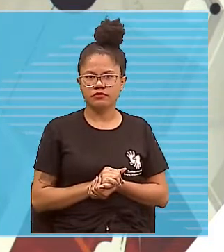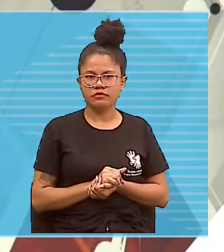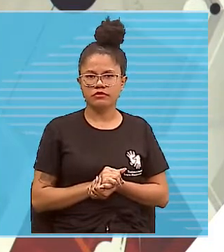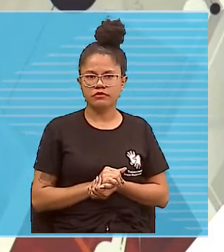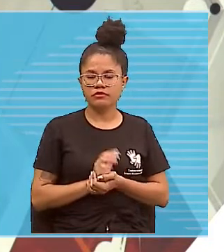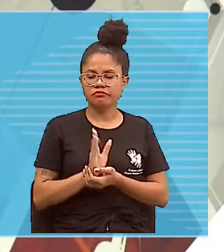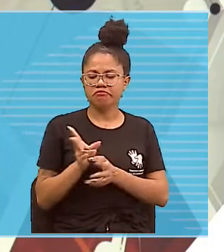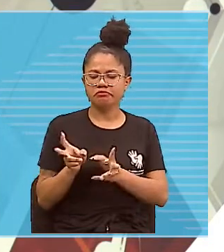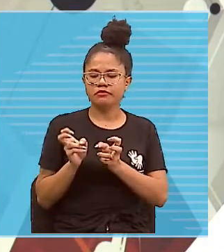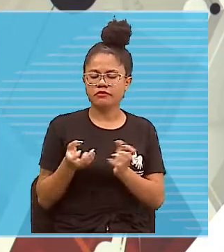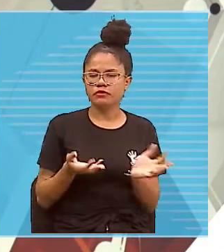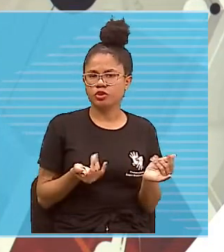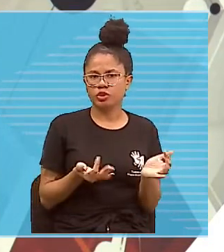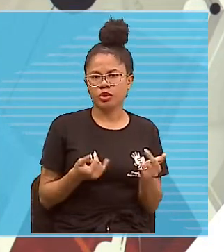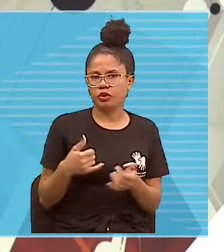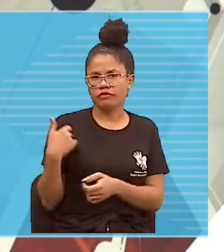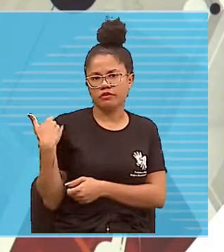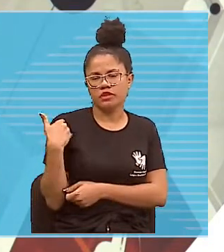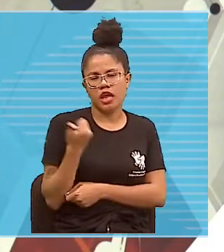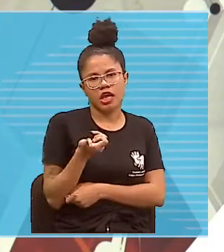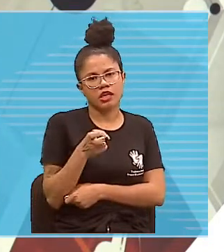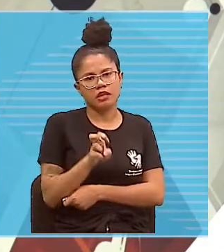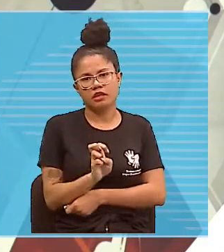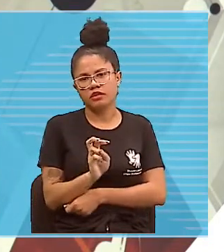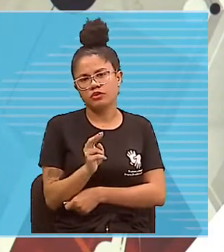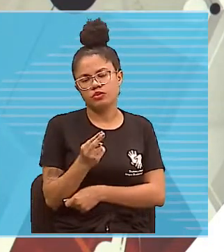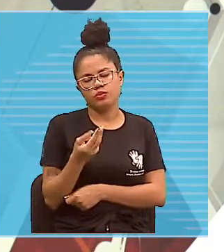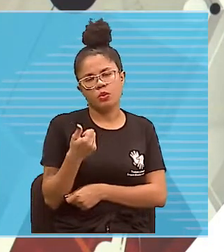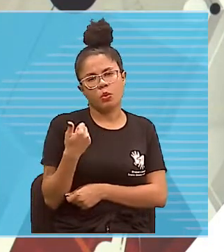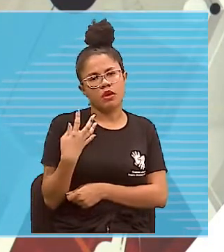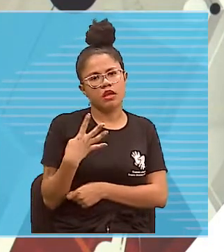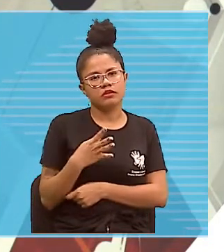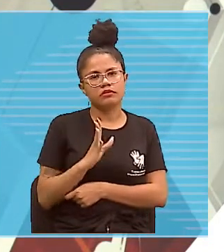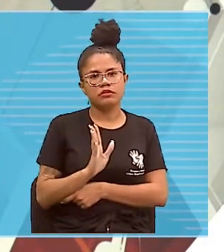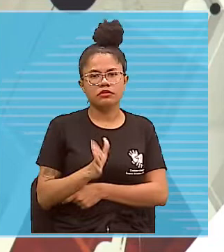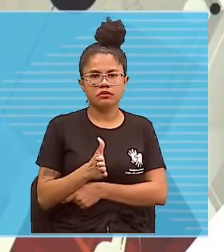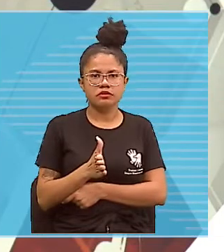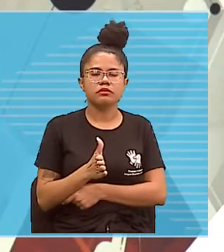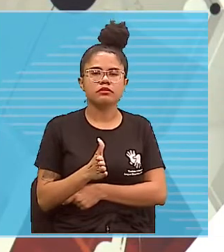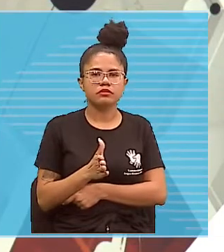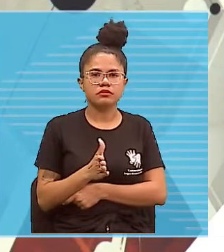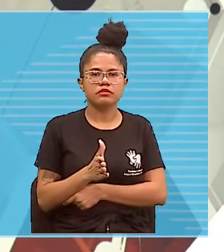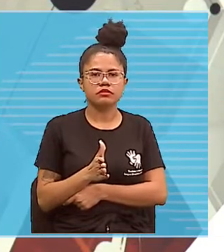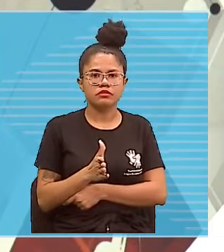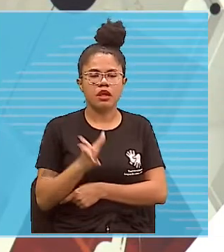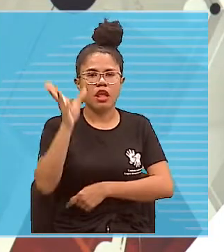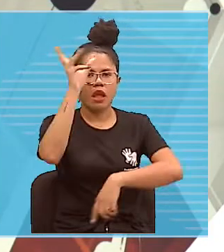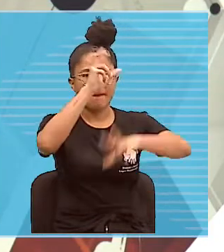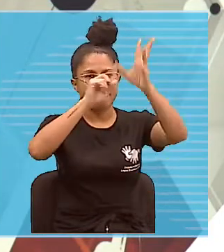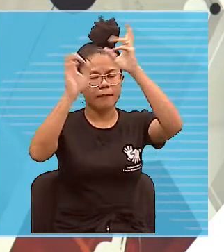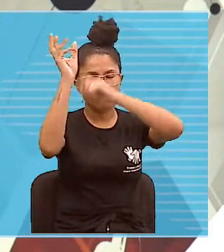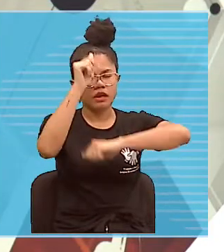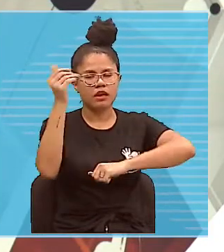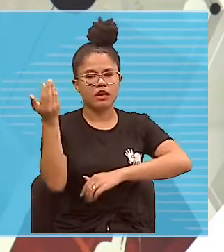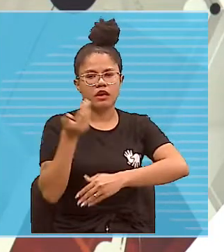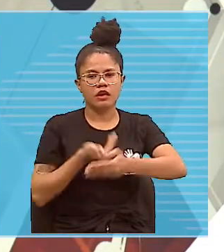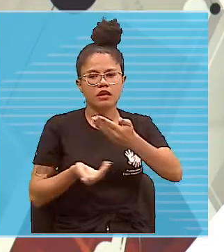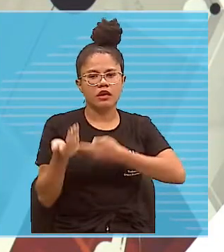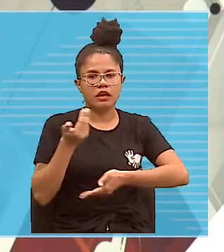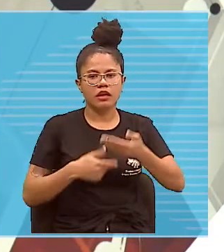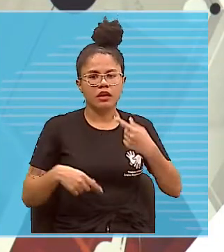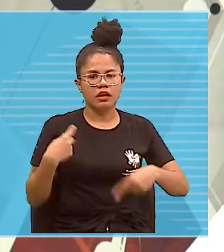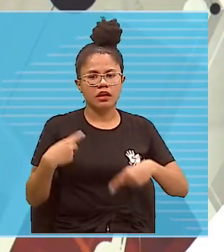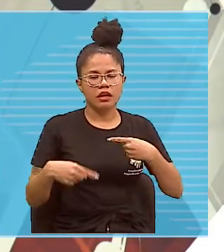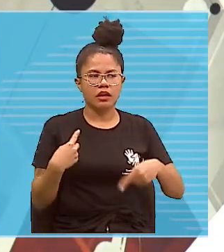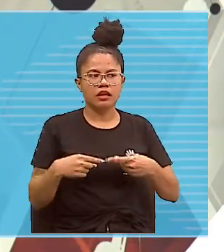com jovens de 15 anos, de 14 anos, que estão cada vez mais engajados e conscientes politicamente, socialmente